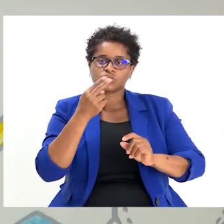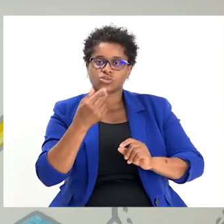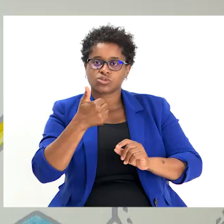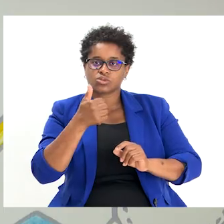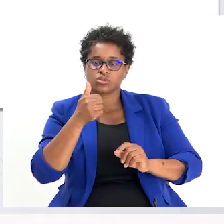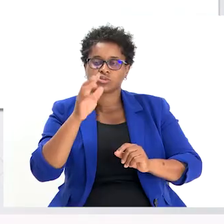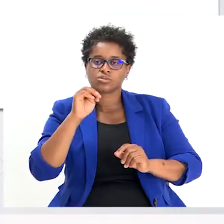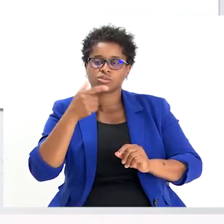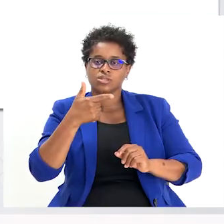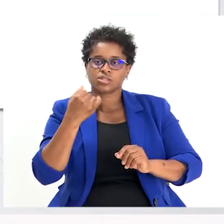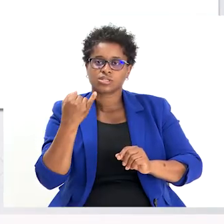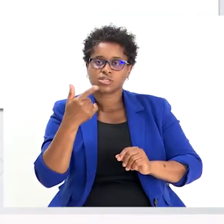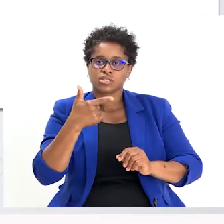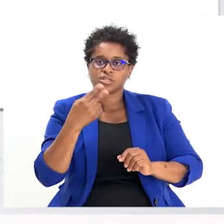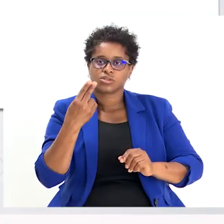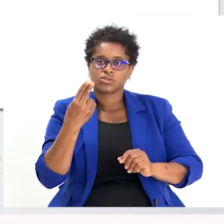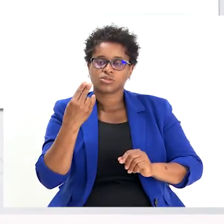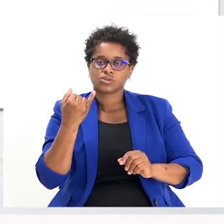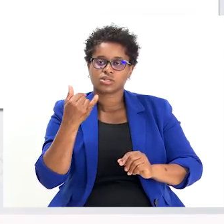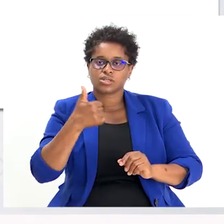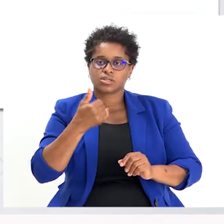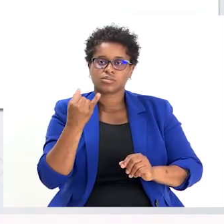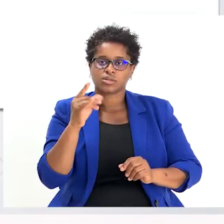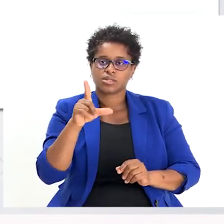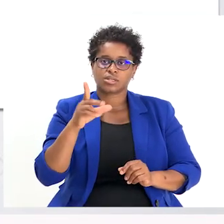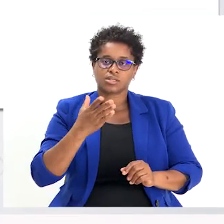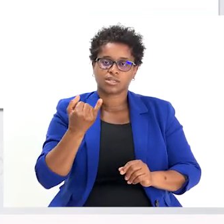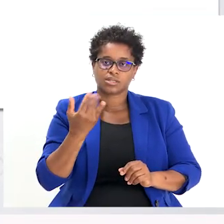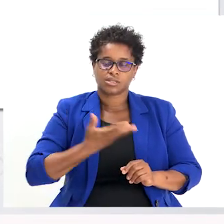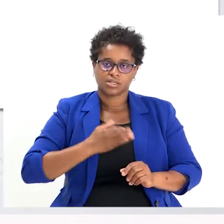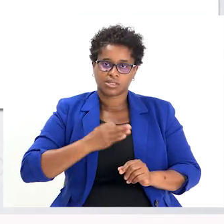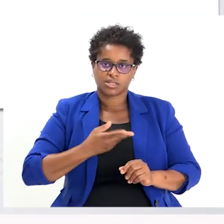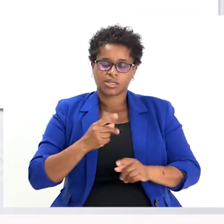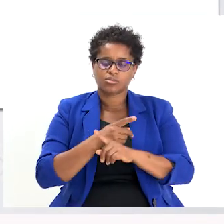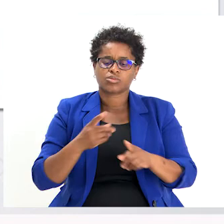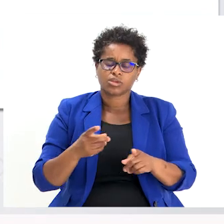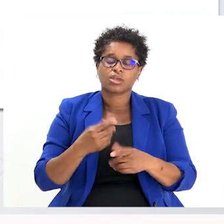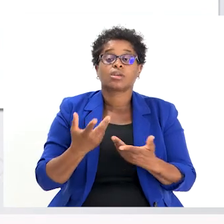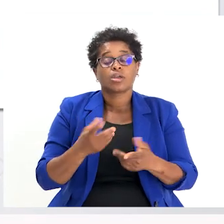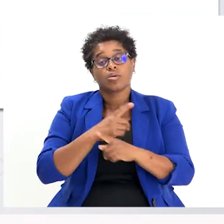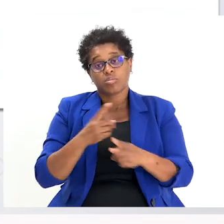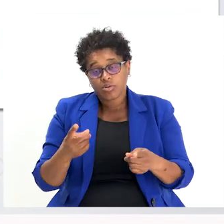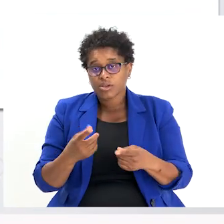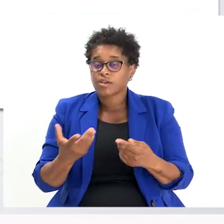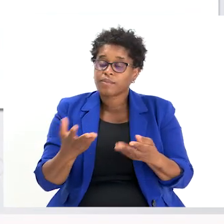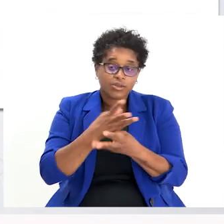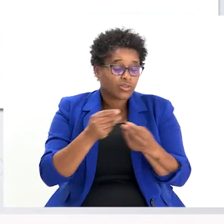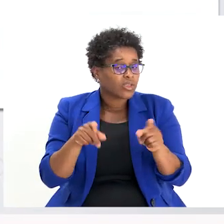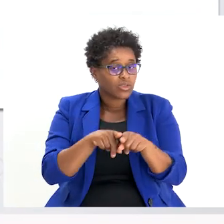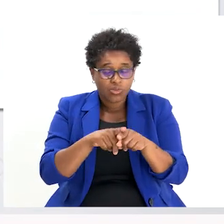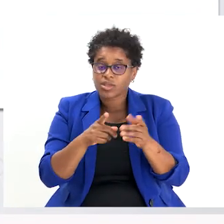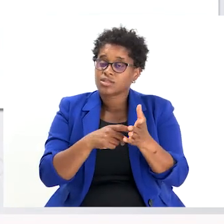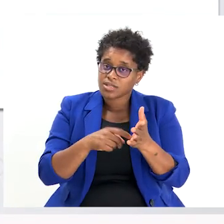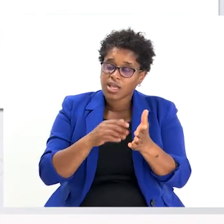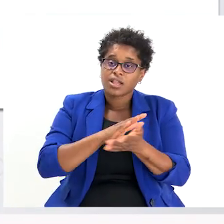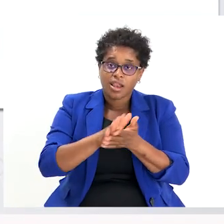substituibilidade. Por que substituibilidade? Precisamente porque para satisfazer a mesma necessidade que é de lavar